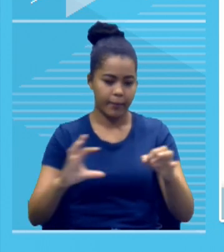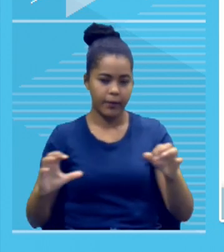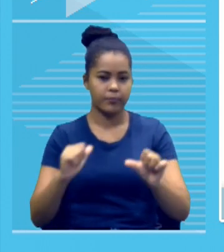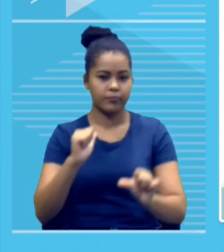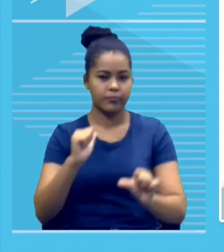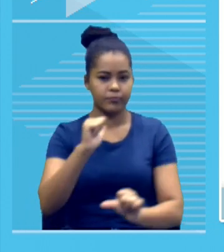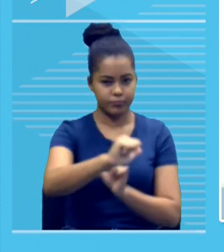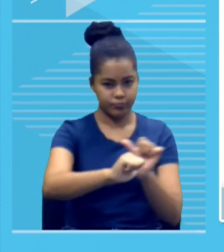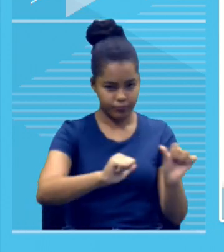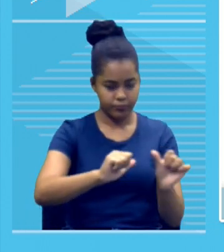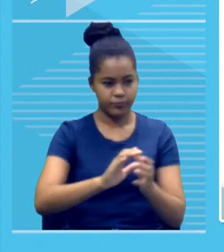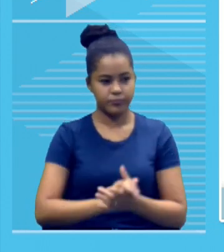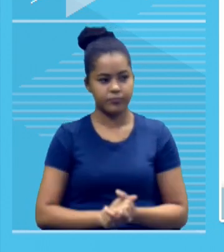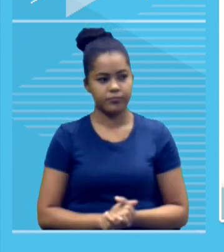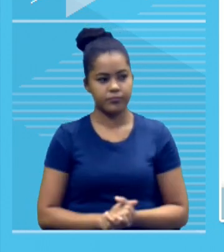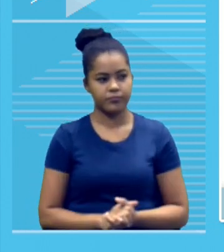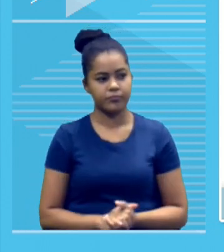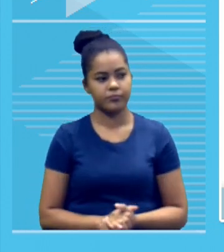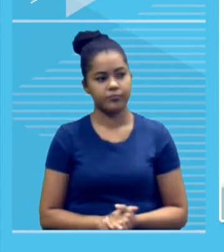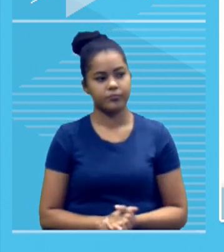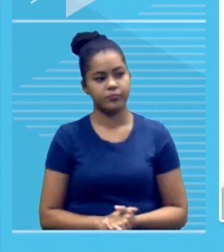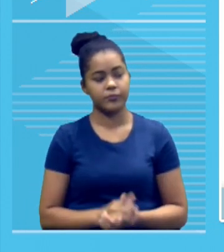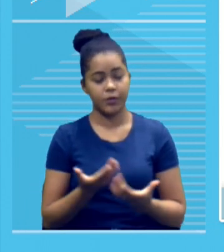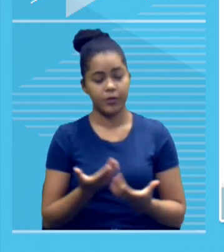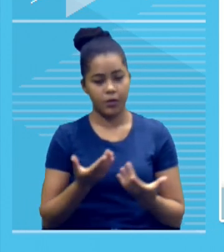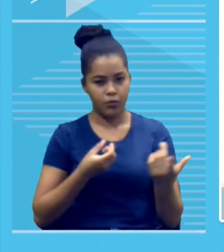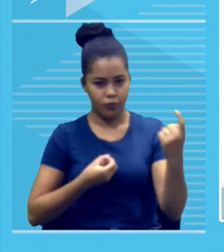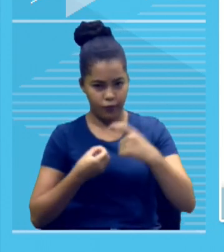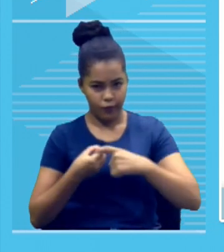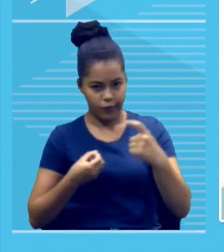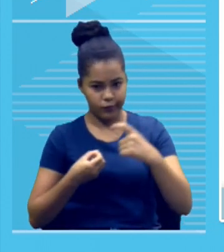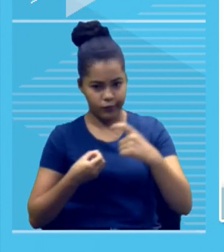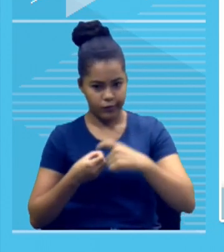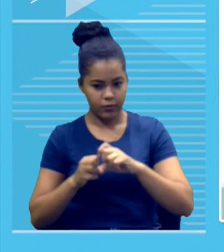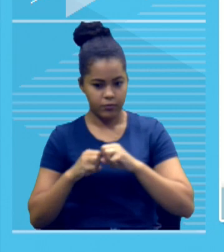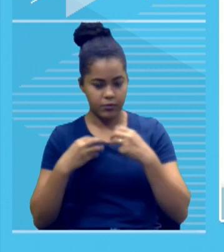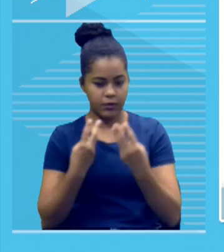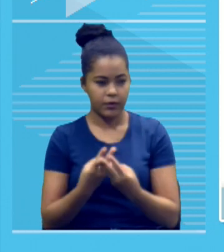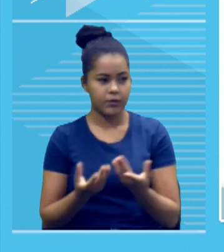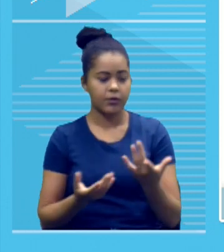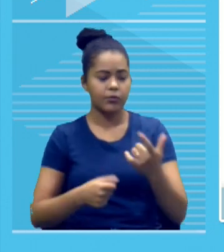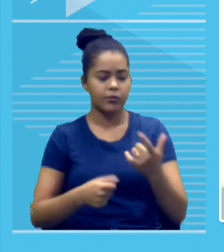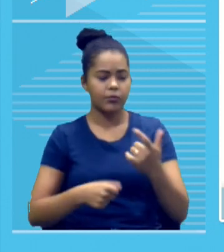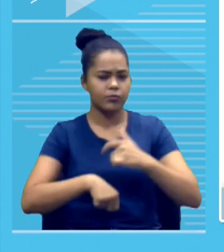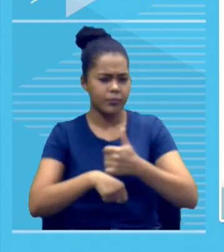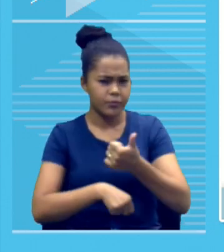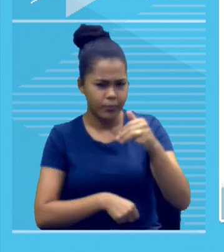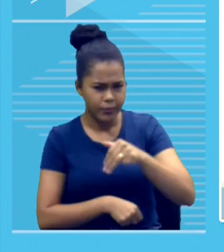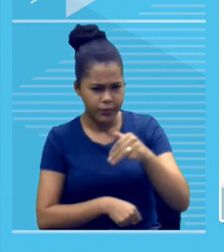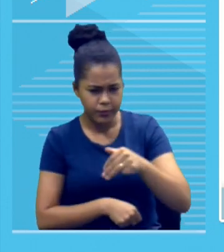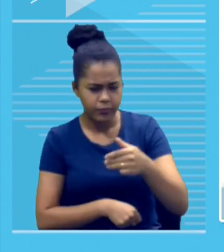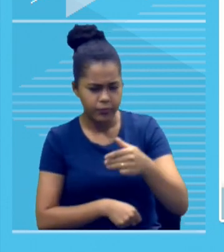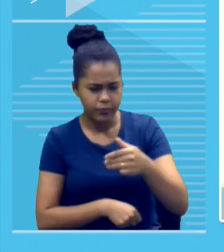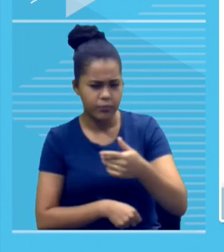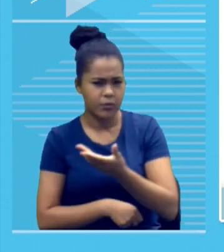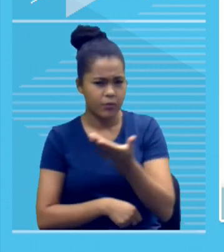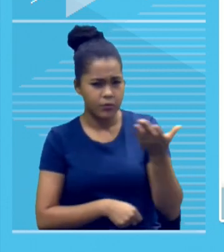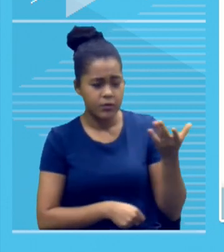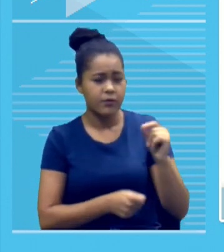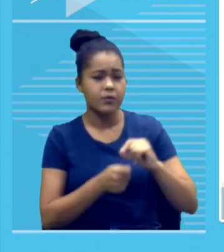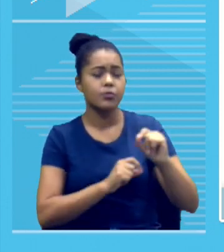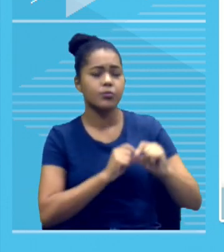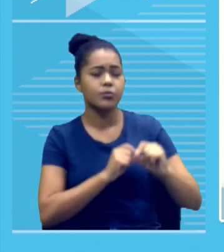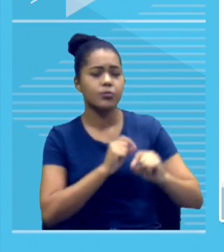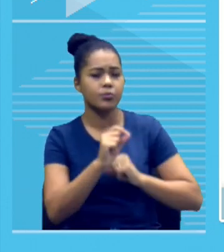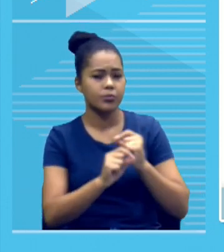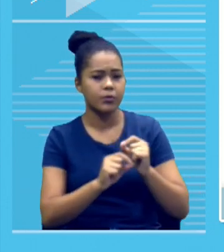bom? Então, vamos fazer o seguinte, né? Vou voltar aqui à reação de adição. Vamos colocar só um minutinho, que não dá para copiar isso aqui.